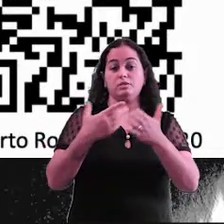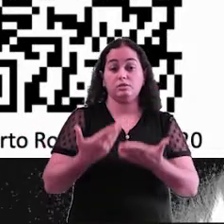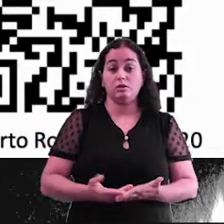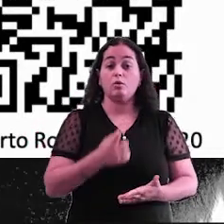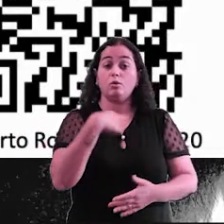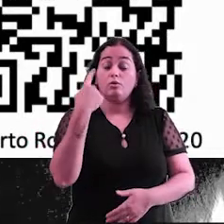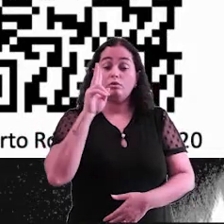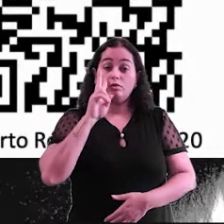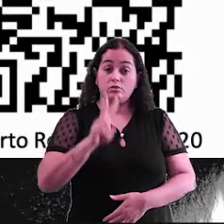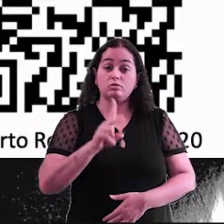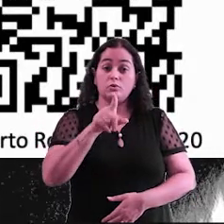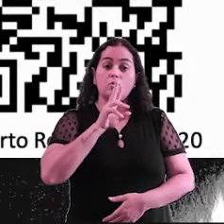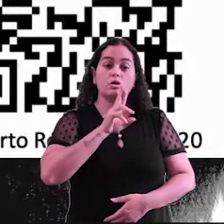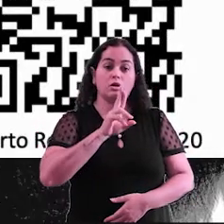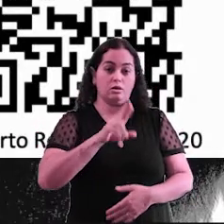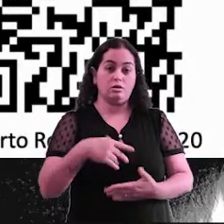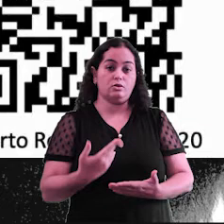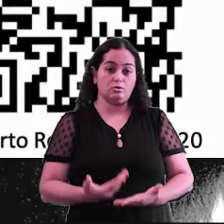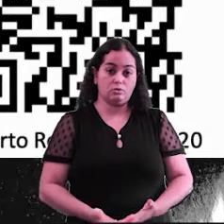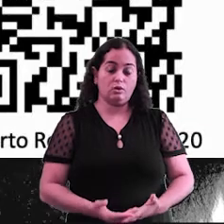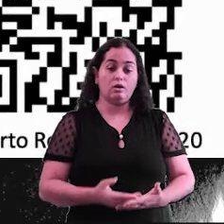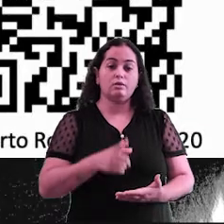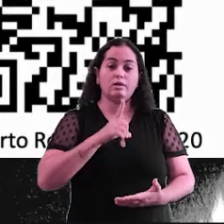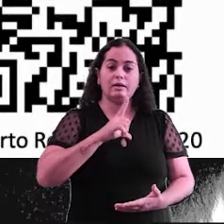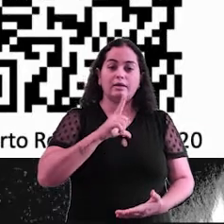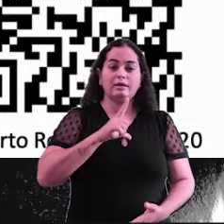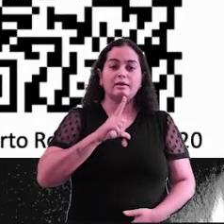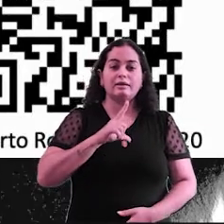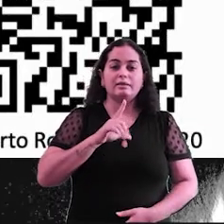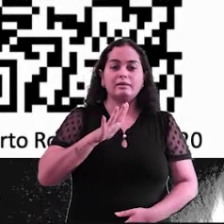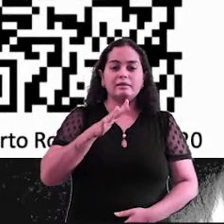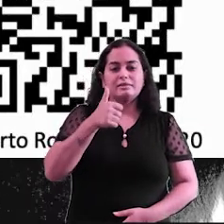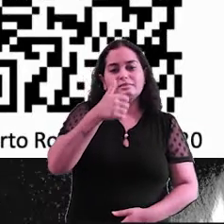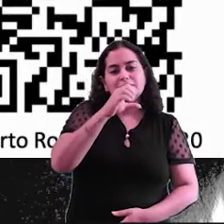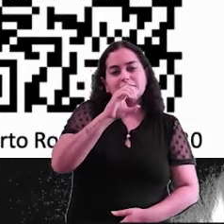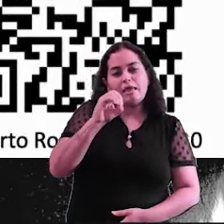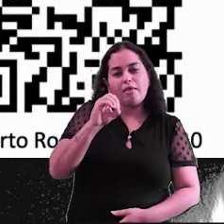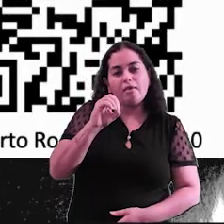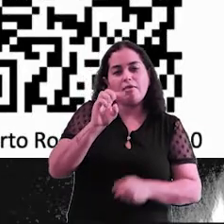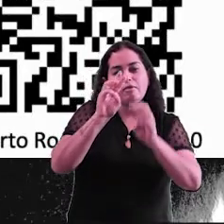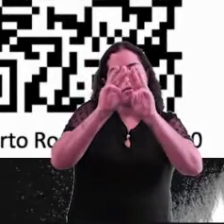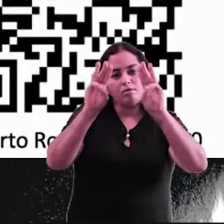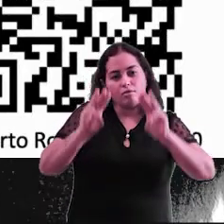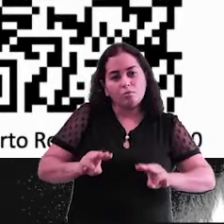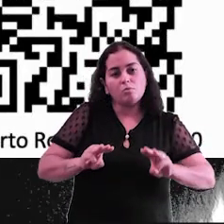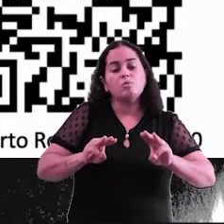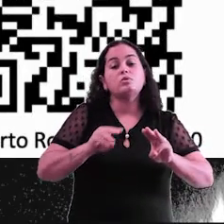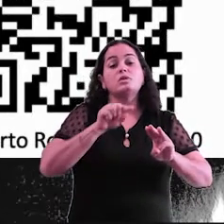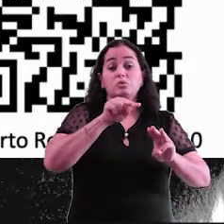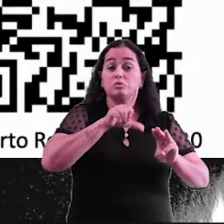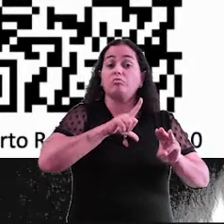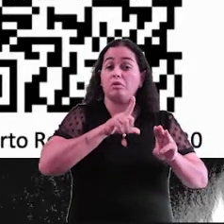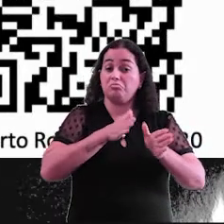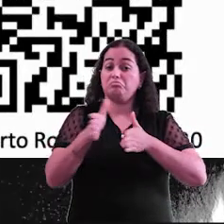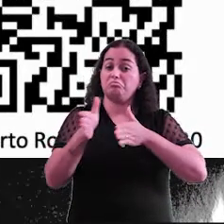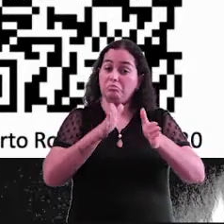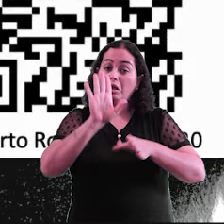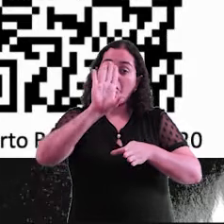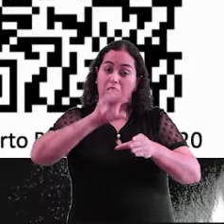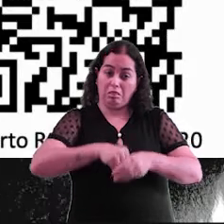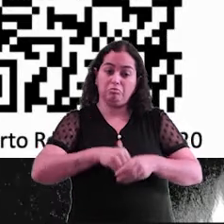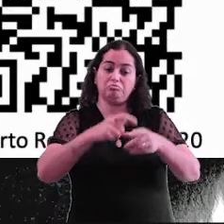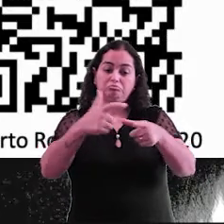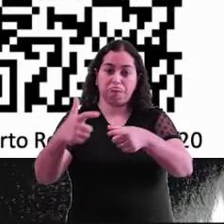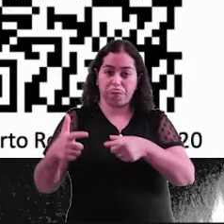América Latina tem abordado questões de acessibilidade nas suas instituições, e que a maioria delas são voltadas para acessibilidade